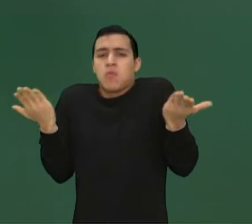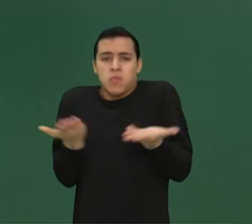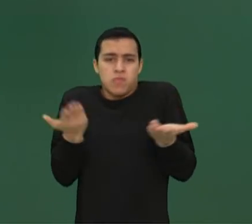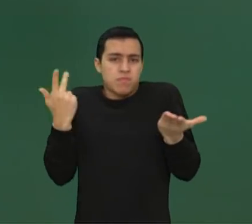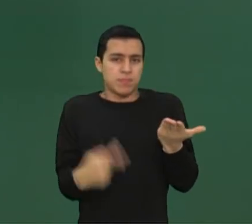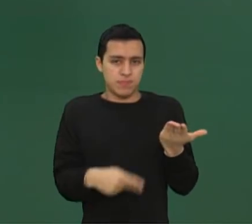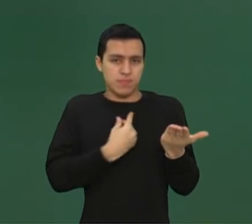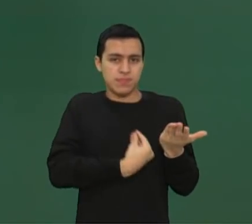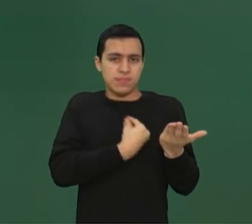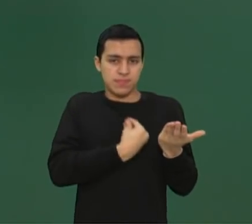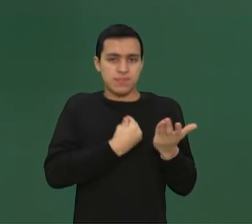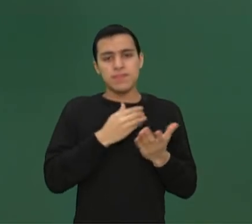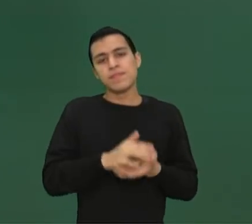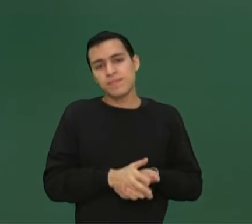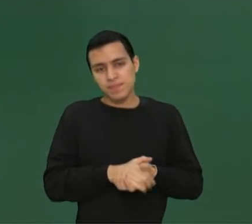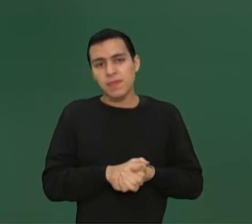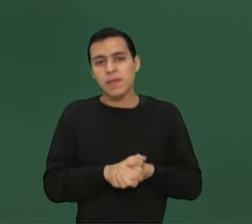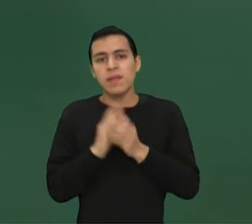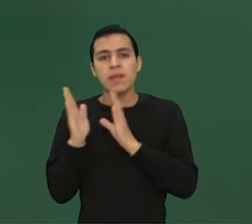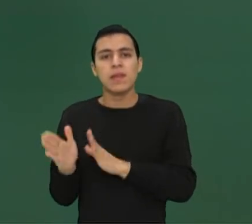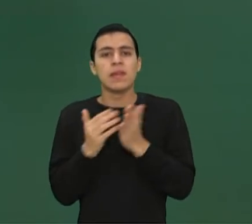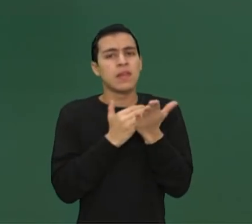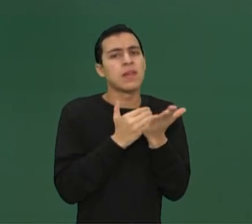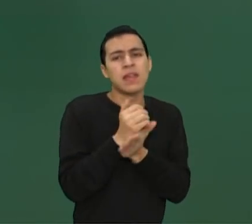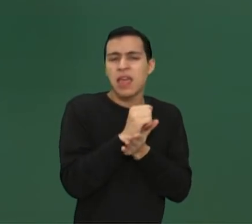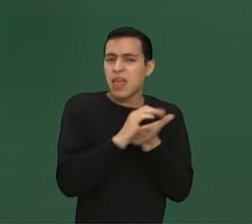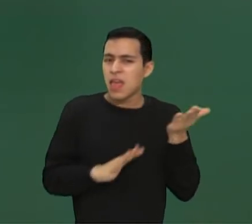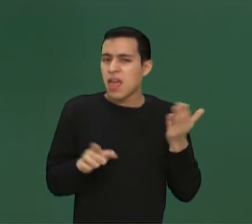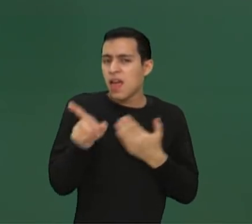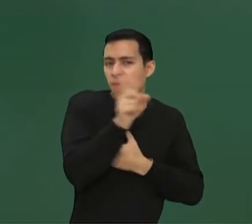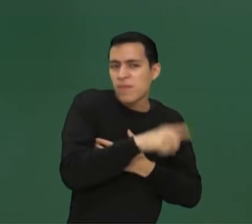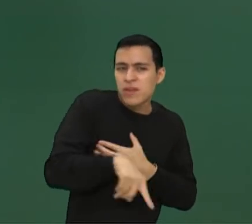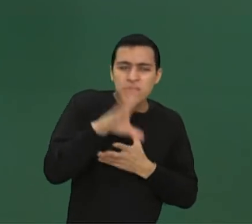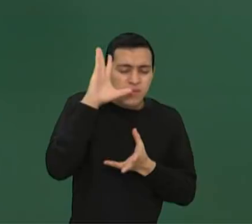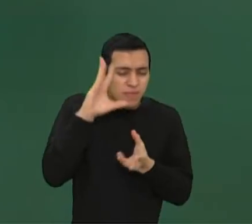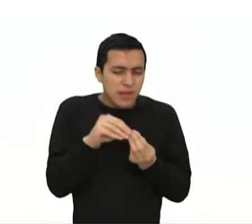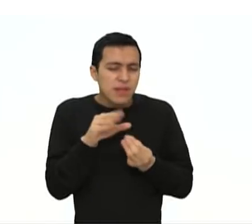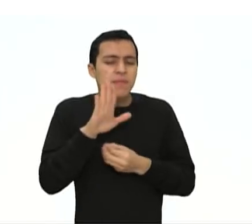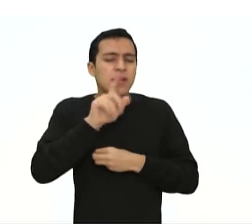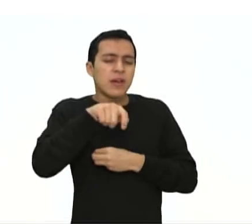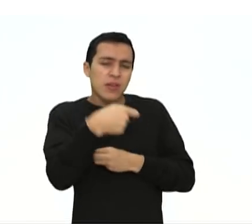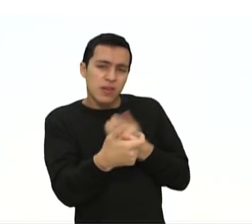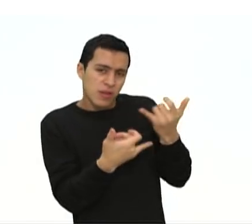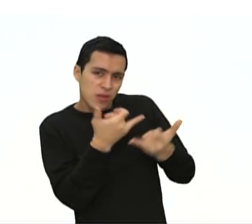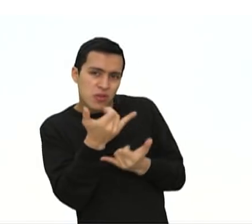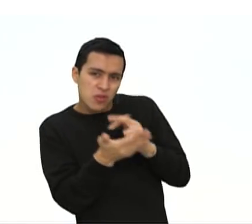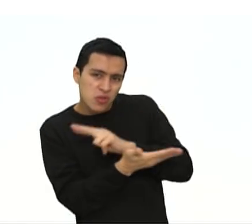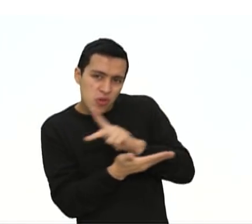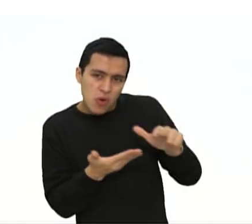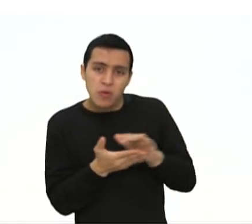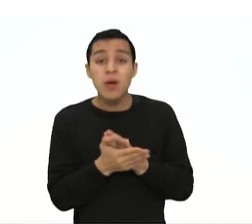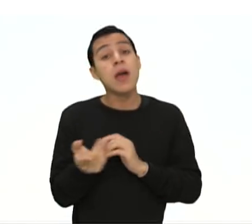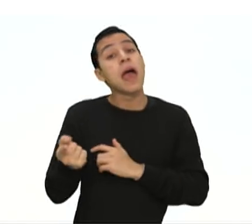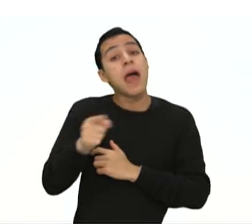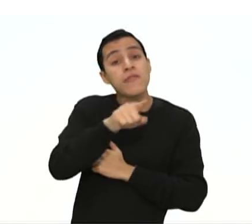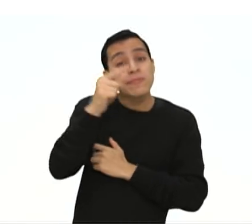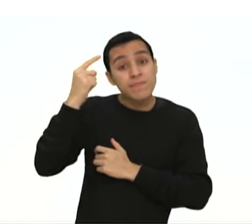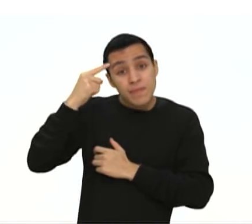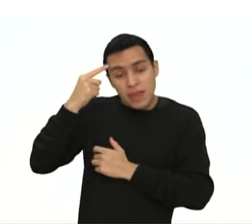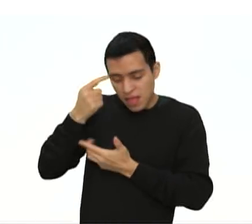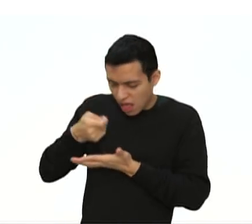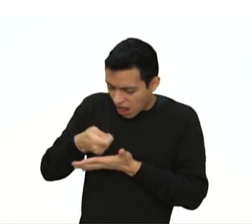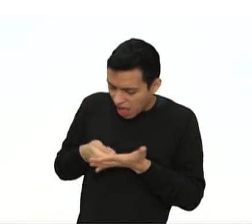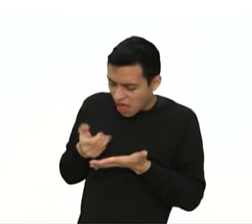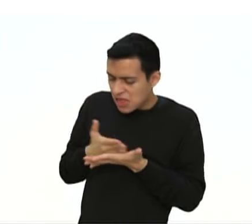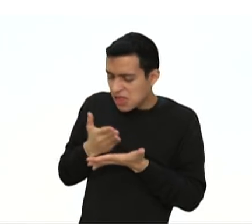dia, né? Vamos começar com uma atividade para vocês entenderem um pouco mais sobre esses jogos. Pense e relate em seu caderno. Se em